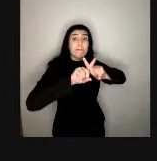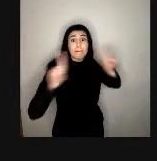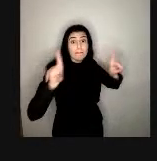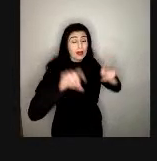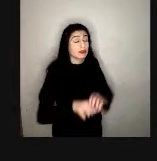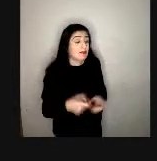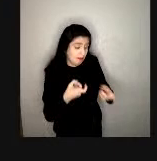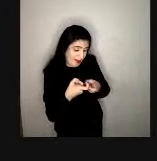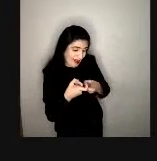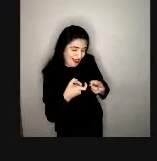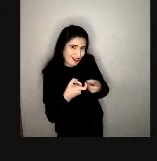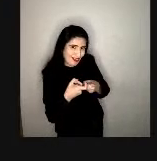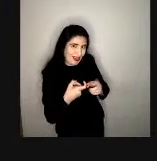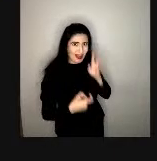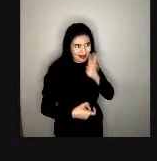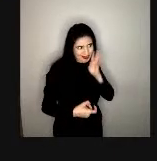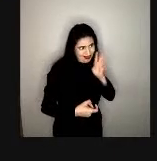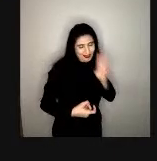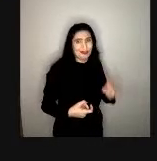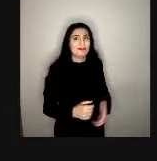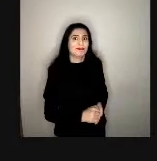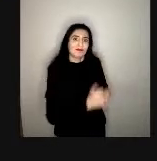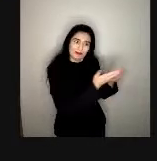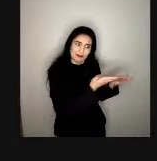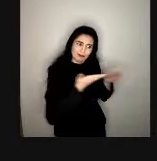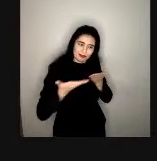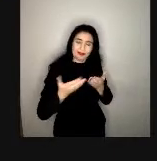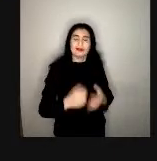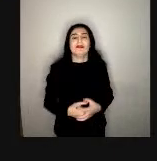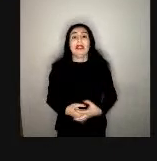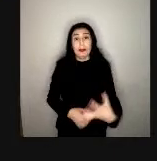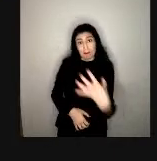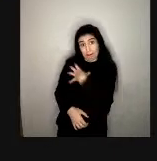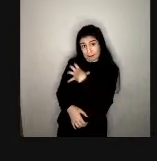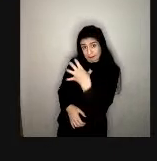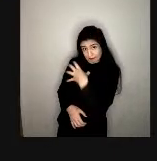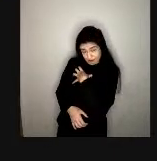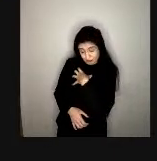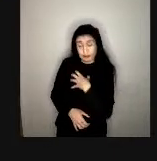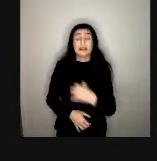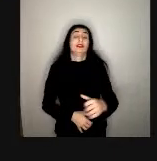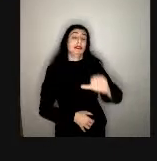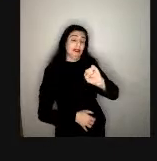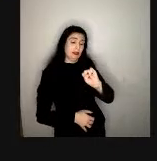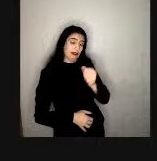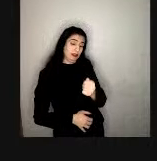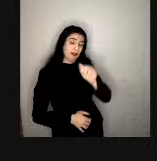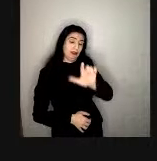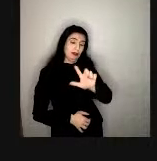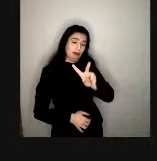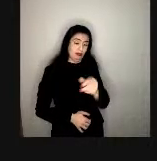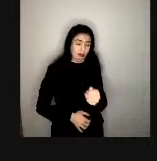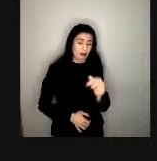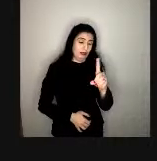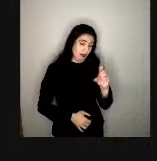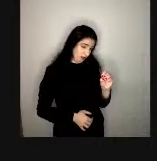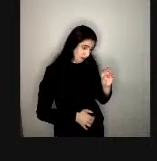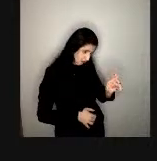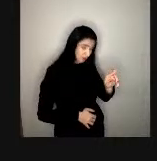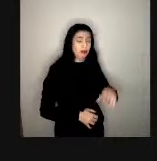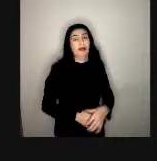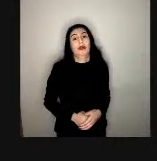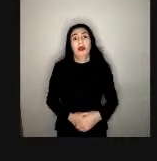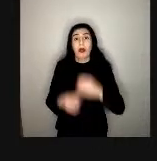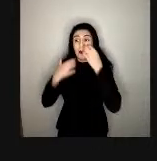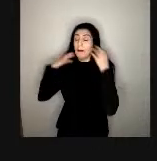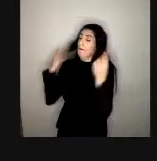a médica que nos apresentou, lá de Salvador. E a médica falou assim, você quer fazer umas